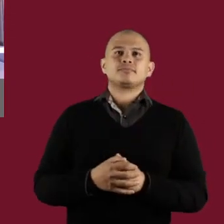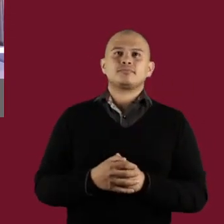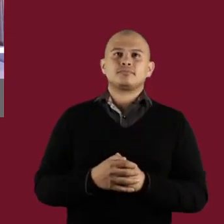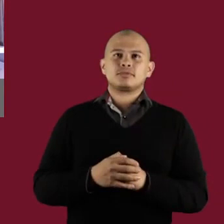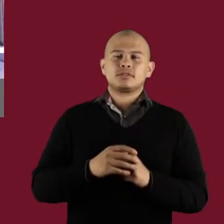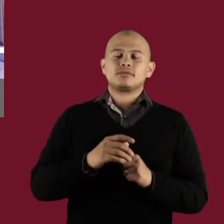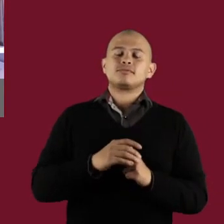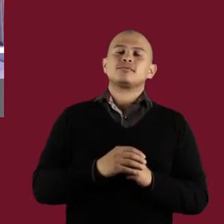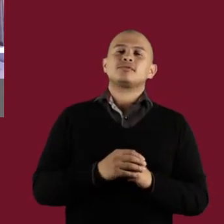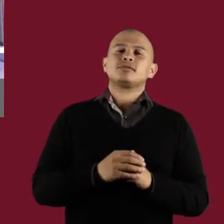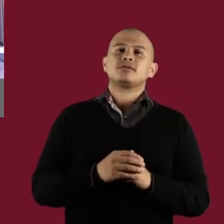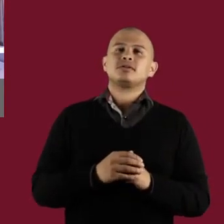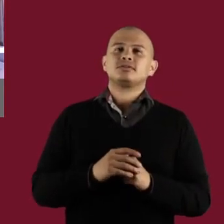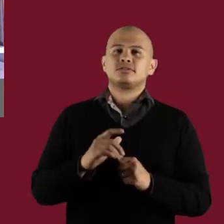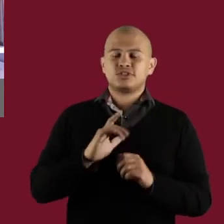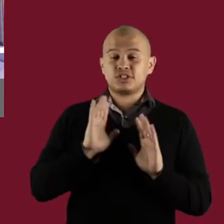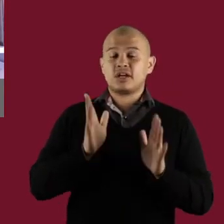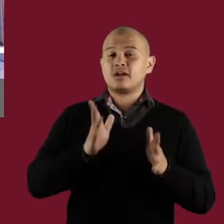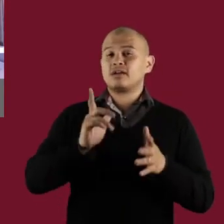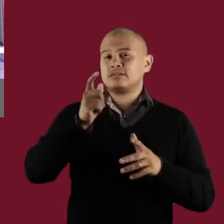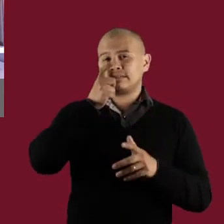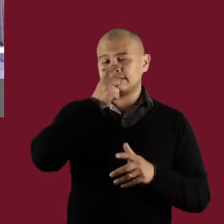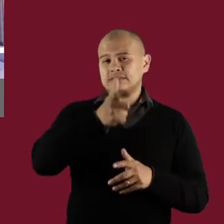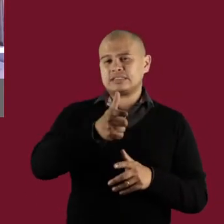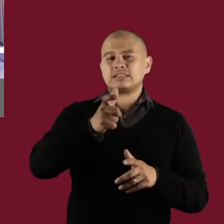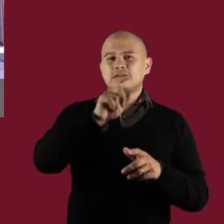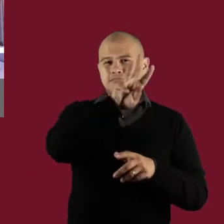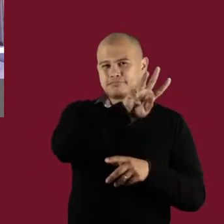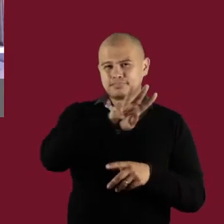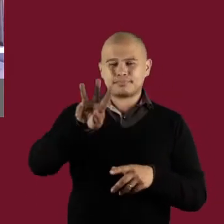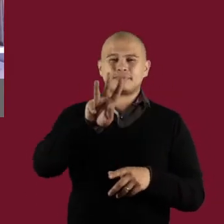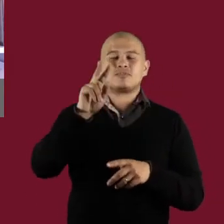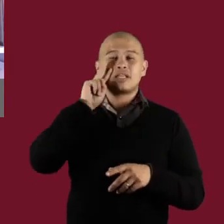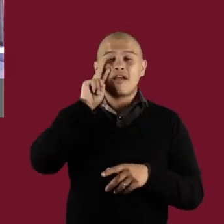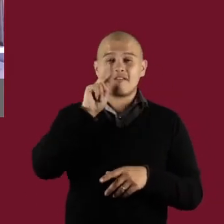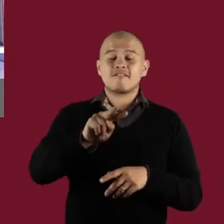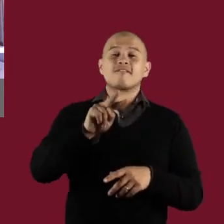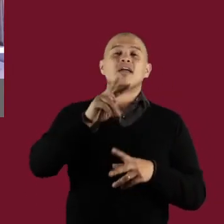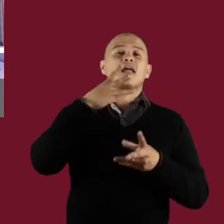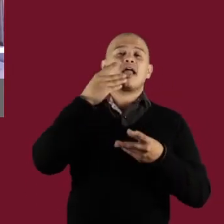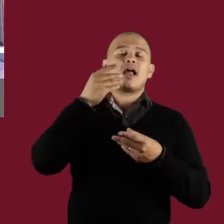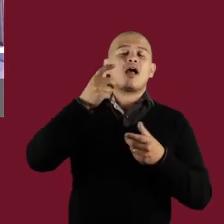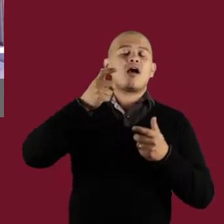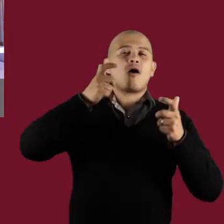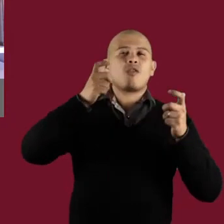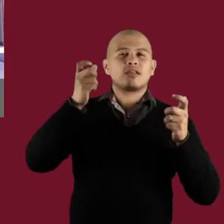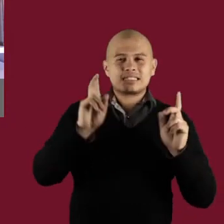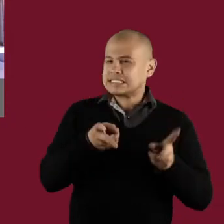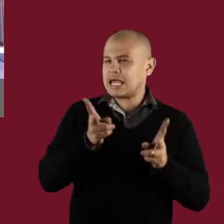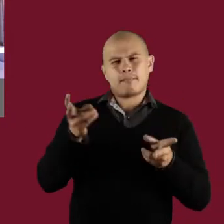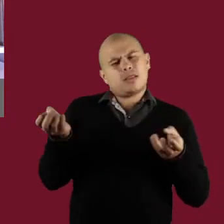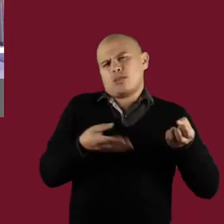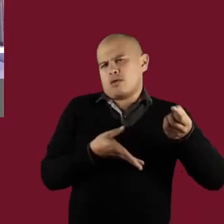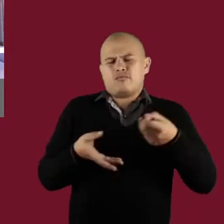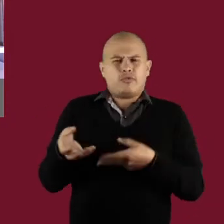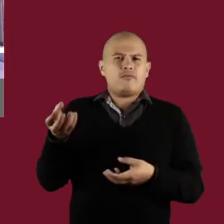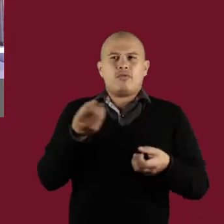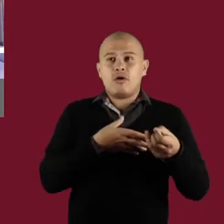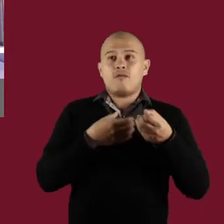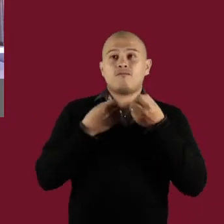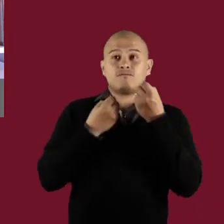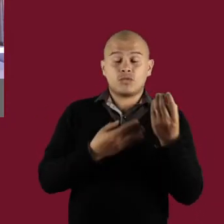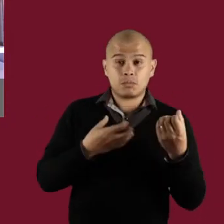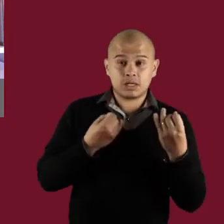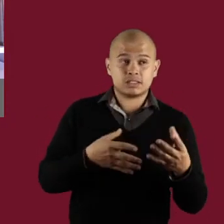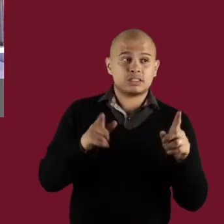unnews.org/pt. Lá você encontra informação nova, matérias sobre todos